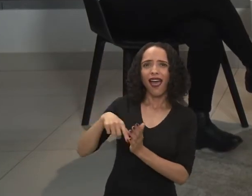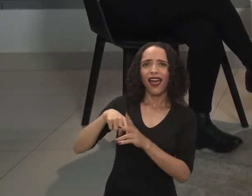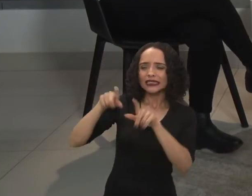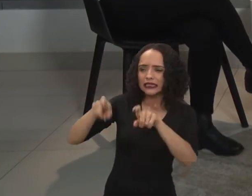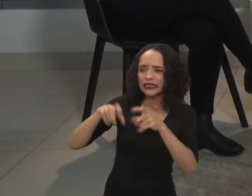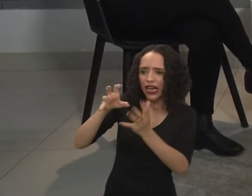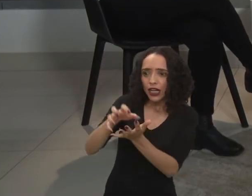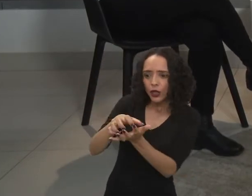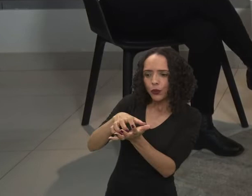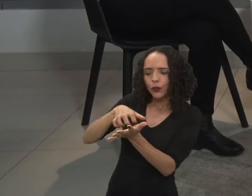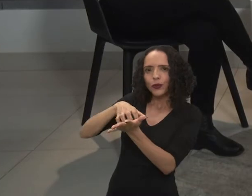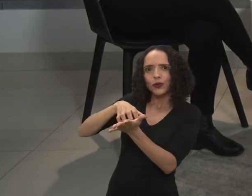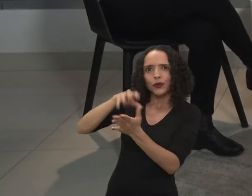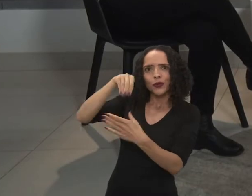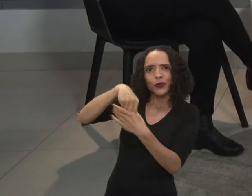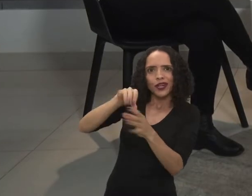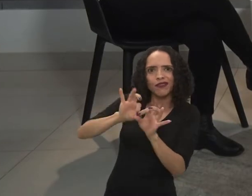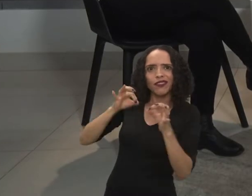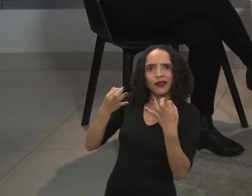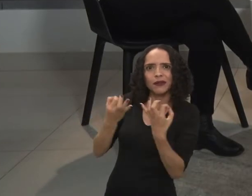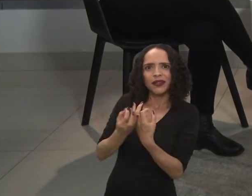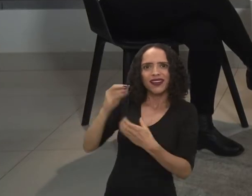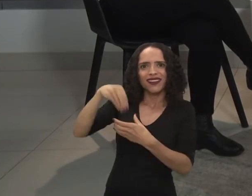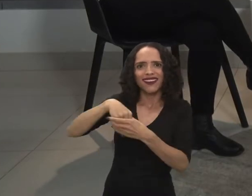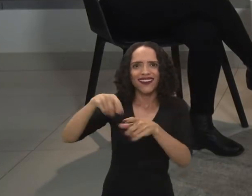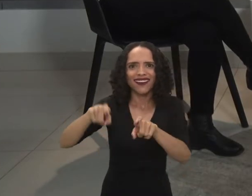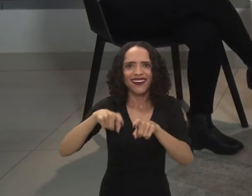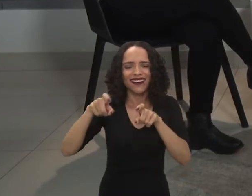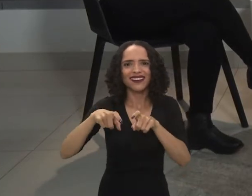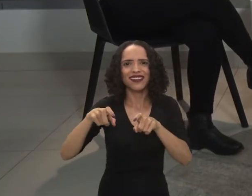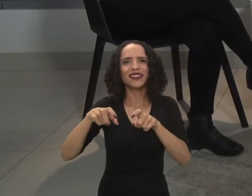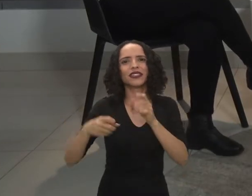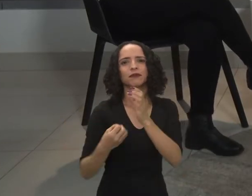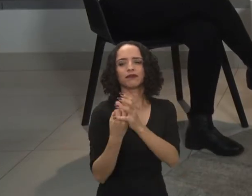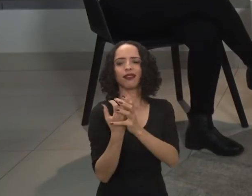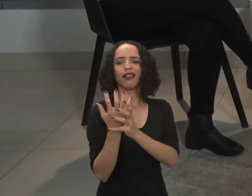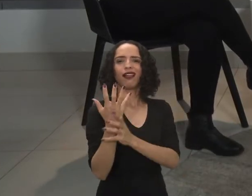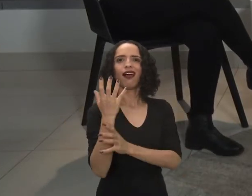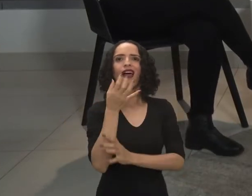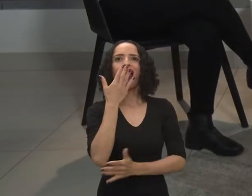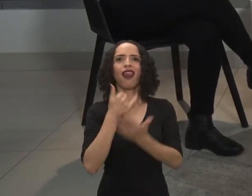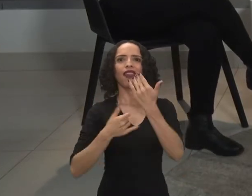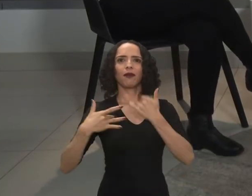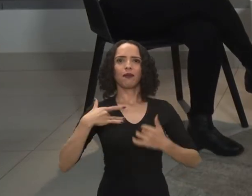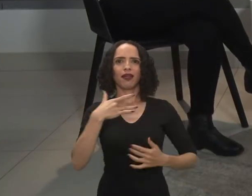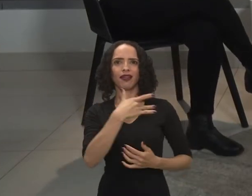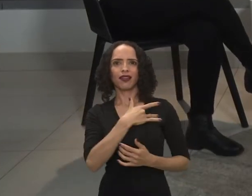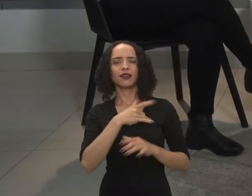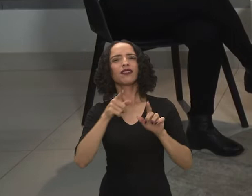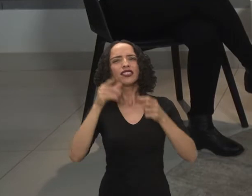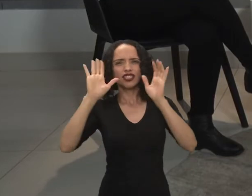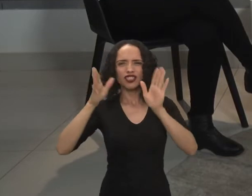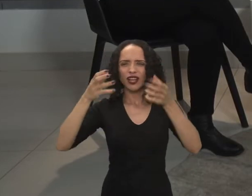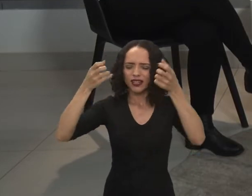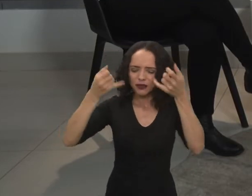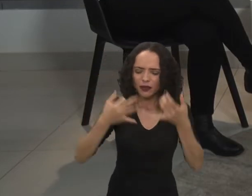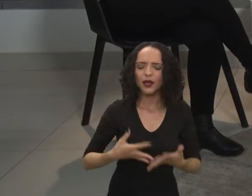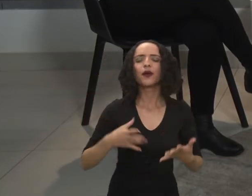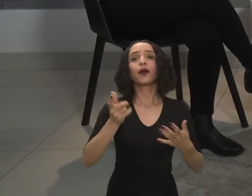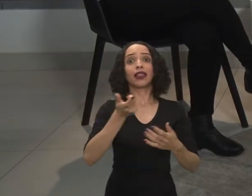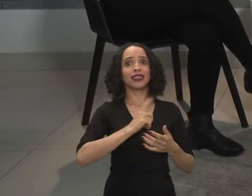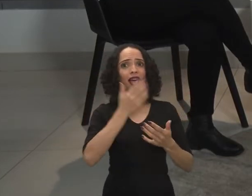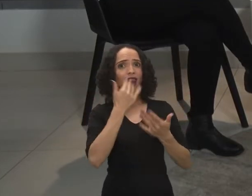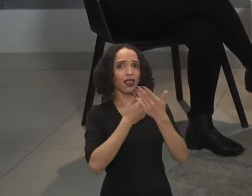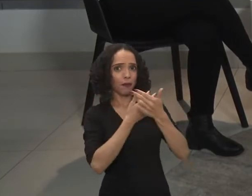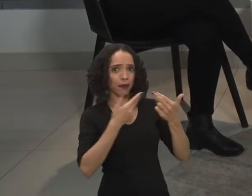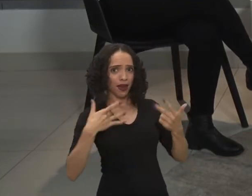para a produção de alimentos. Como é que a senhora vê essas propostas? A senhora já citou aí o caso de adquirir alimentos a partir